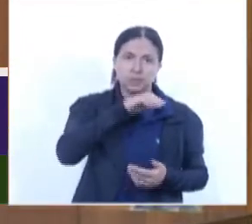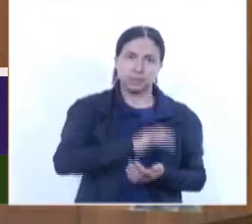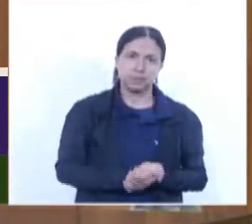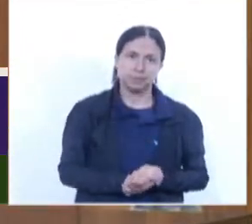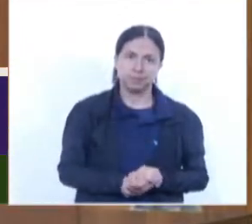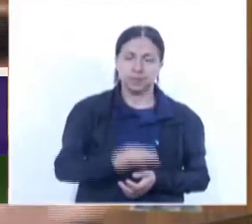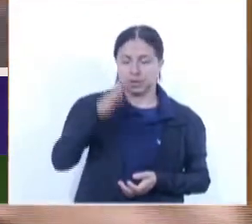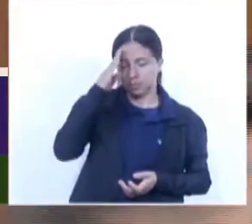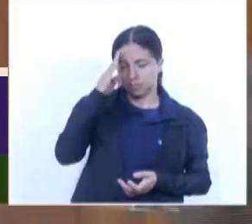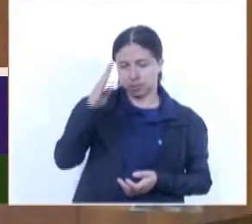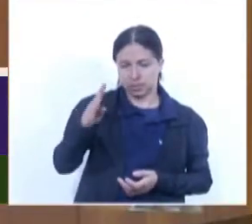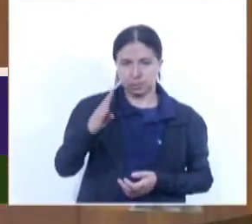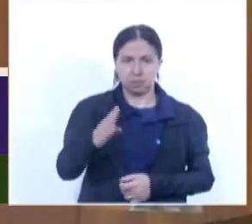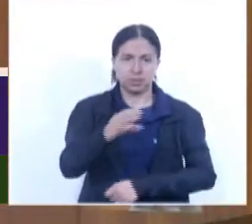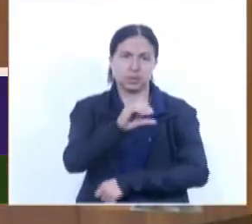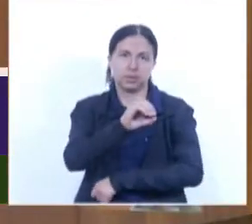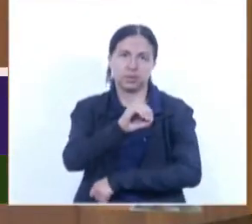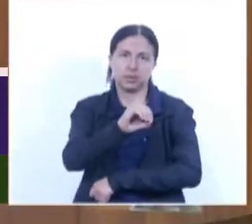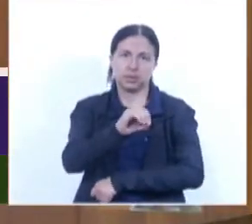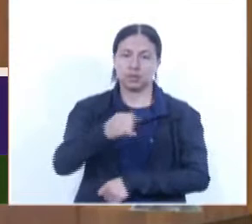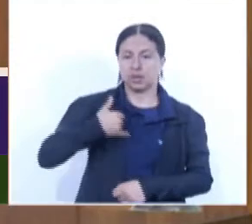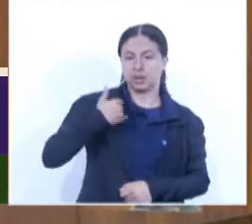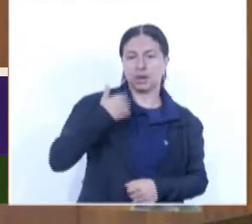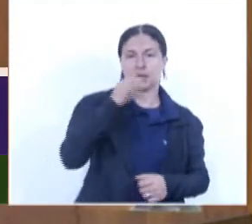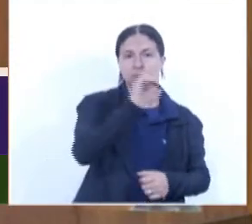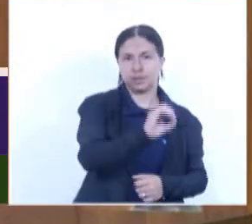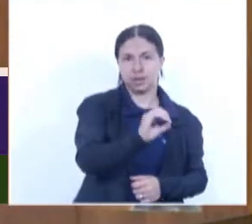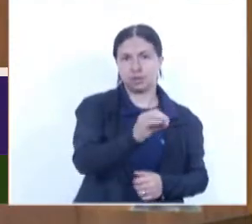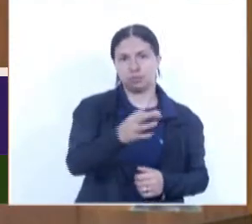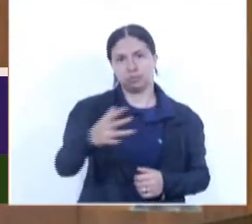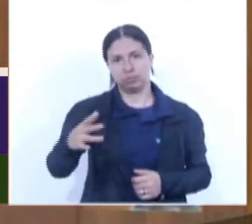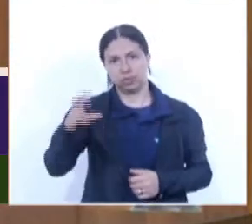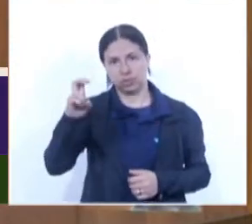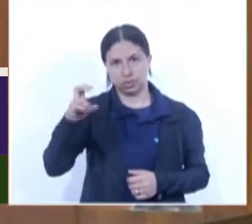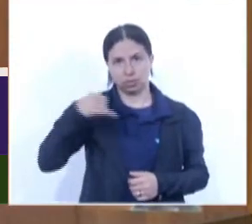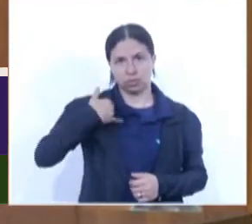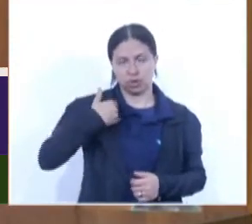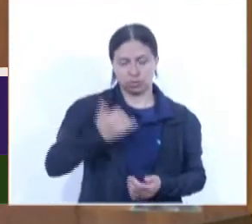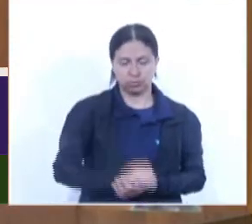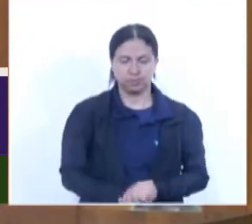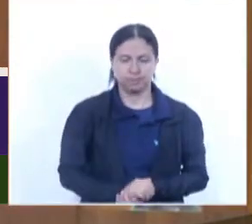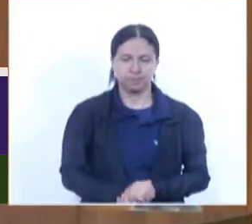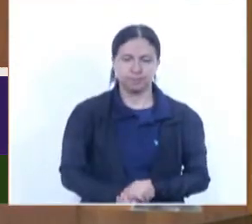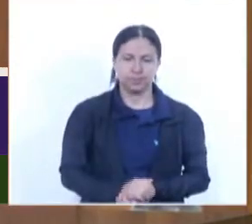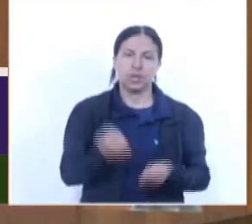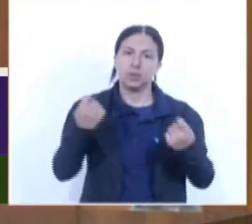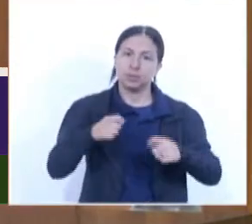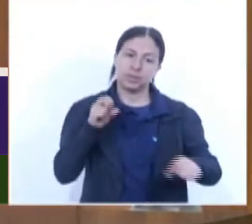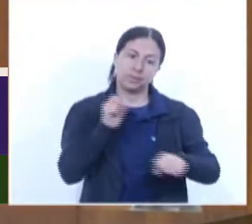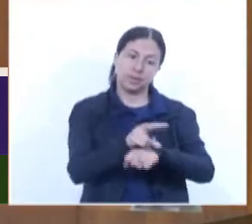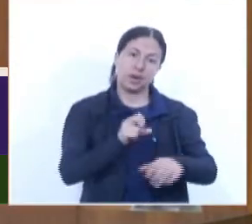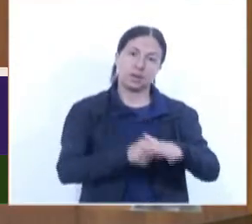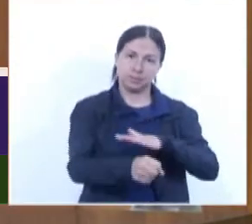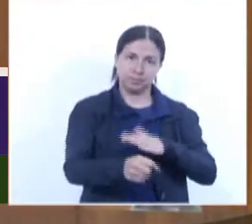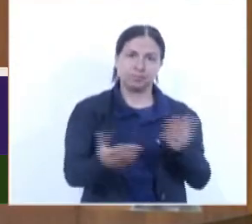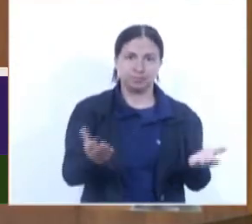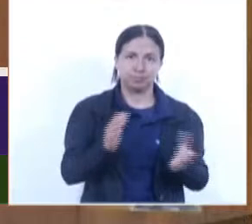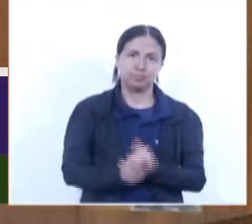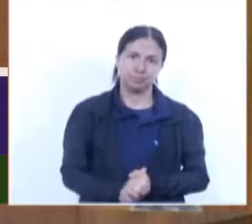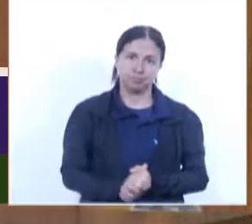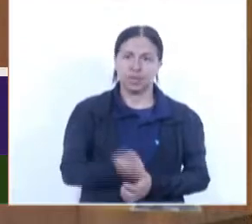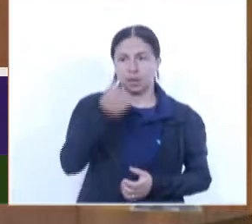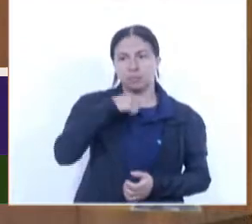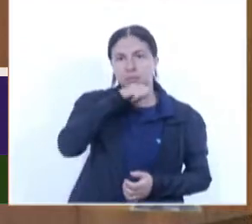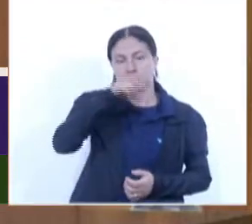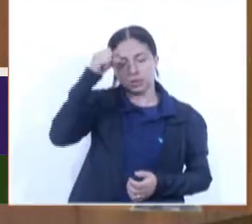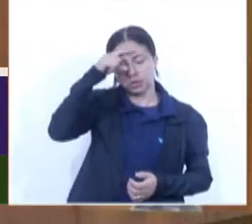de 0 a 5 anos é o importante seria que aumentasse o número de vagas porque aquela região um